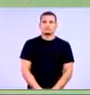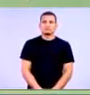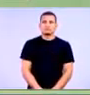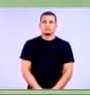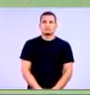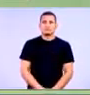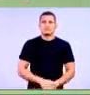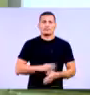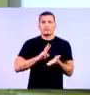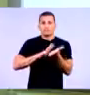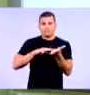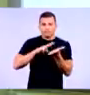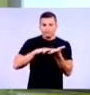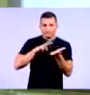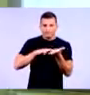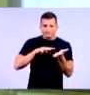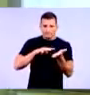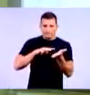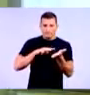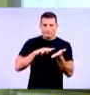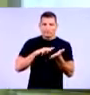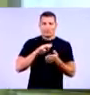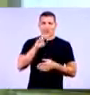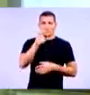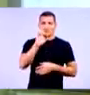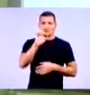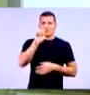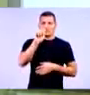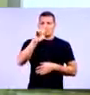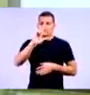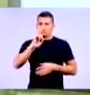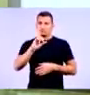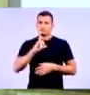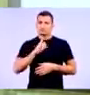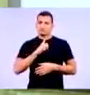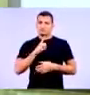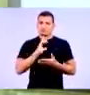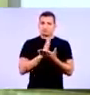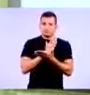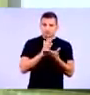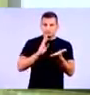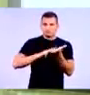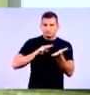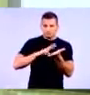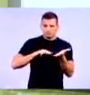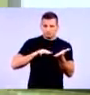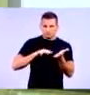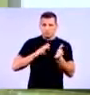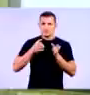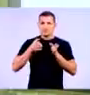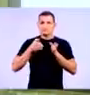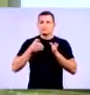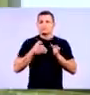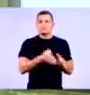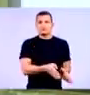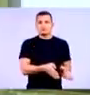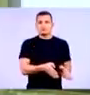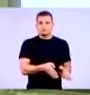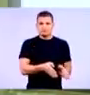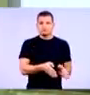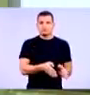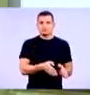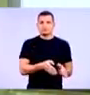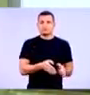Falando de metodologias, a EAD possui algumas metodologias específicas, metodologias